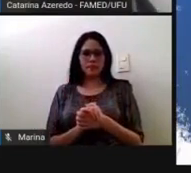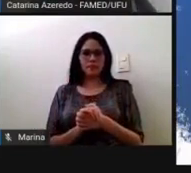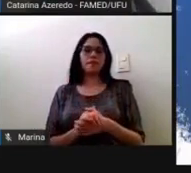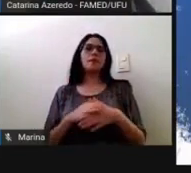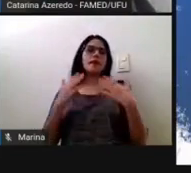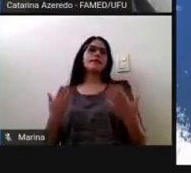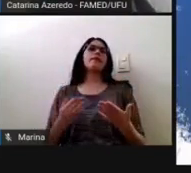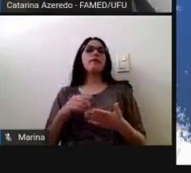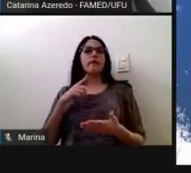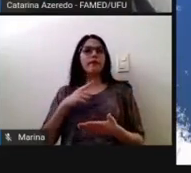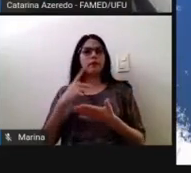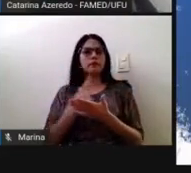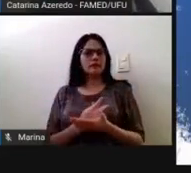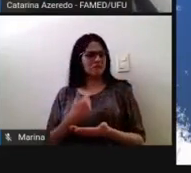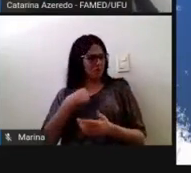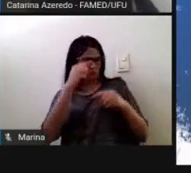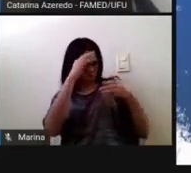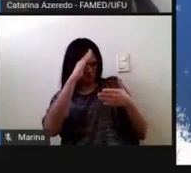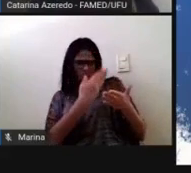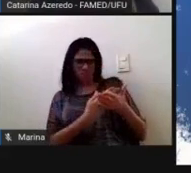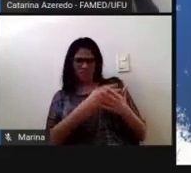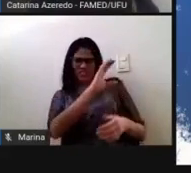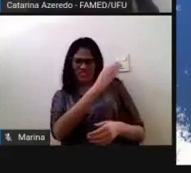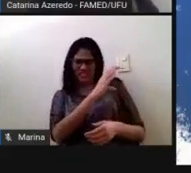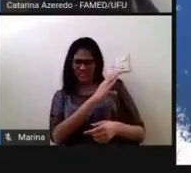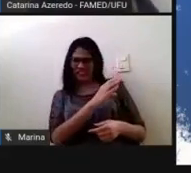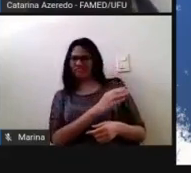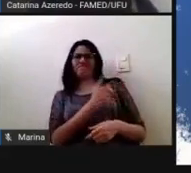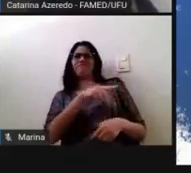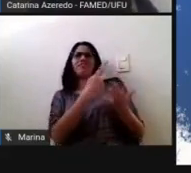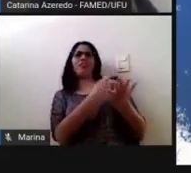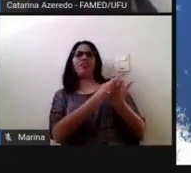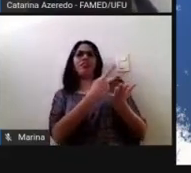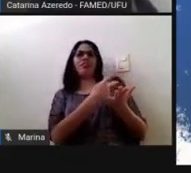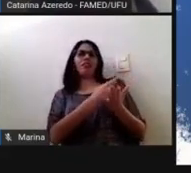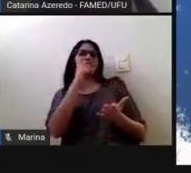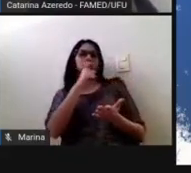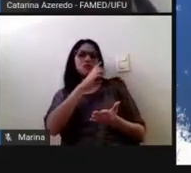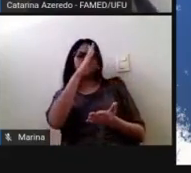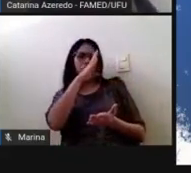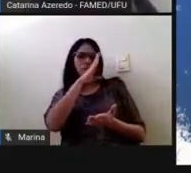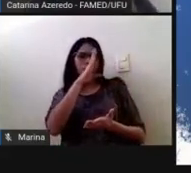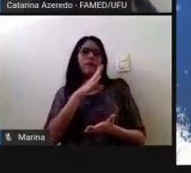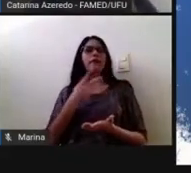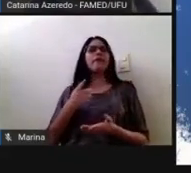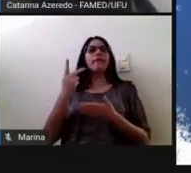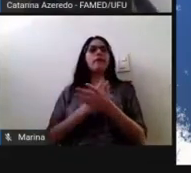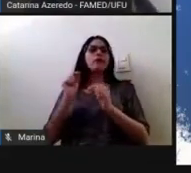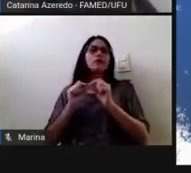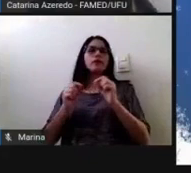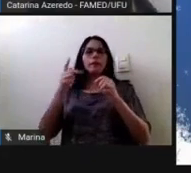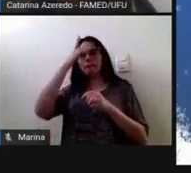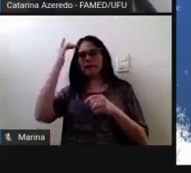de negacionismo da ciência, né, com uma disputa de narrativas entre o que de